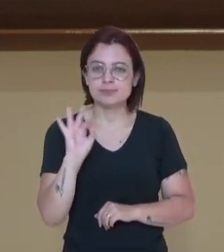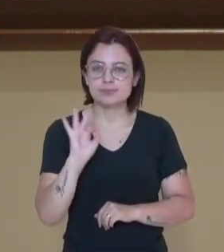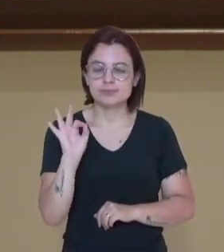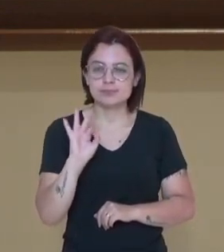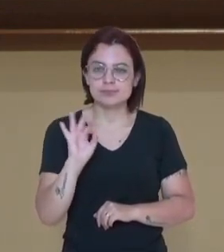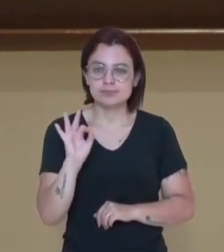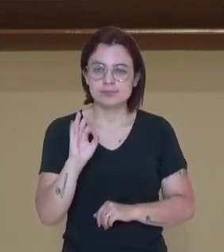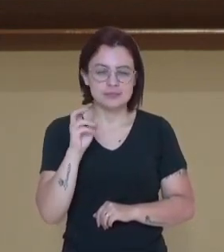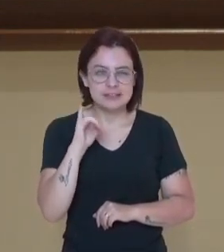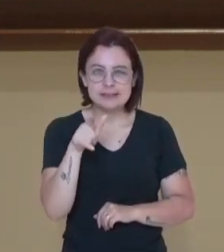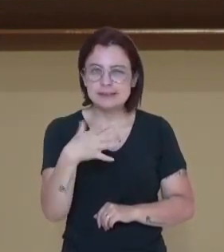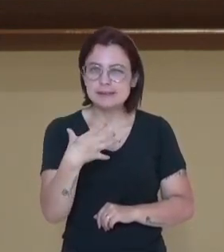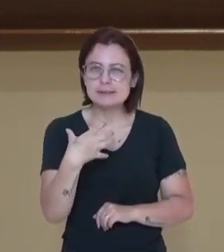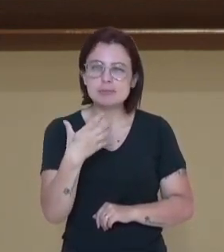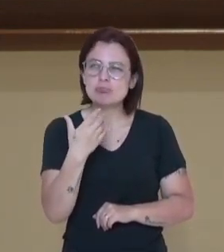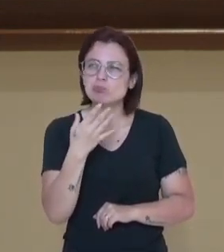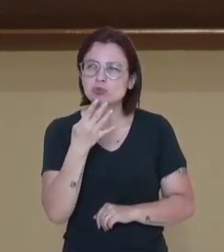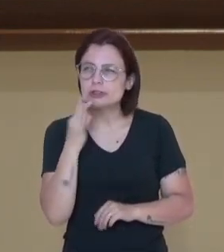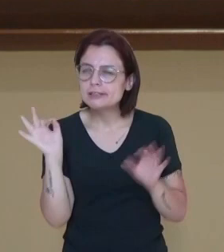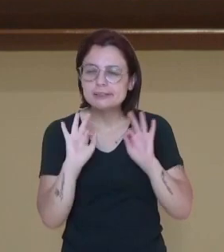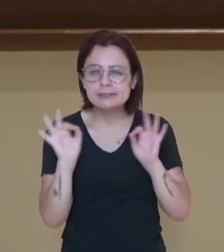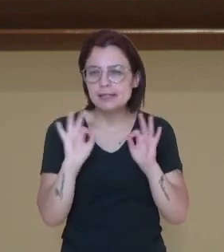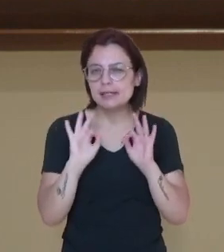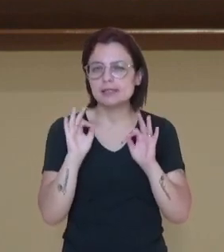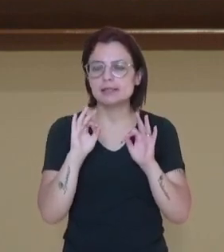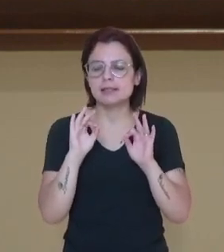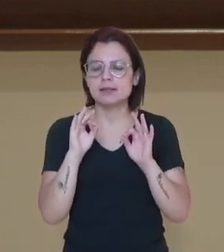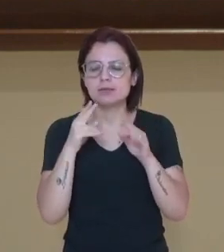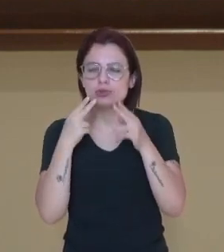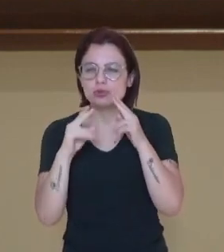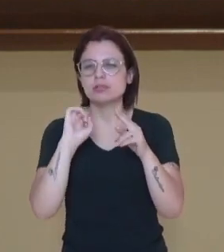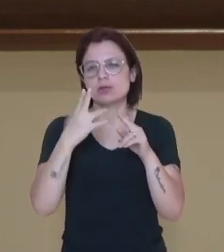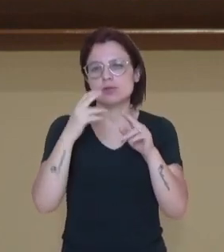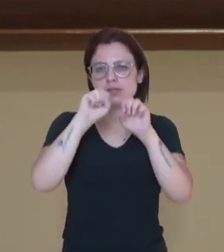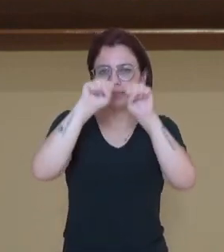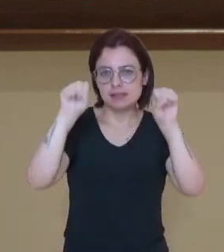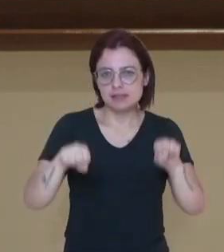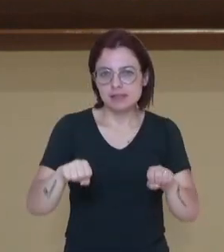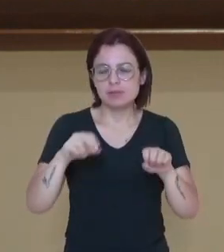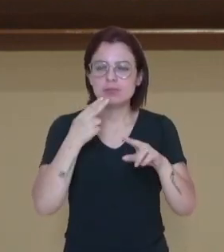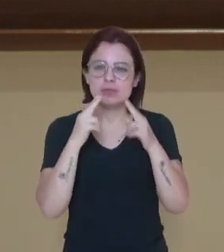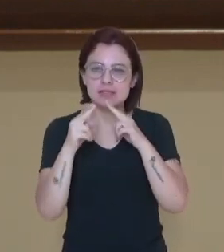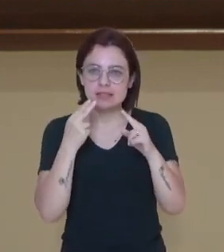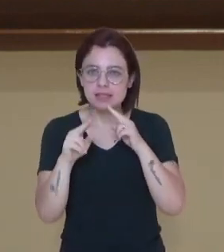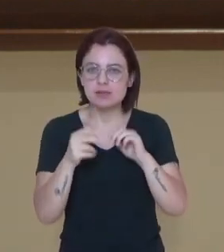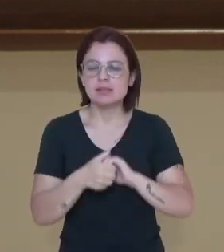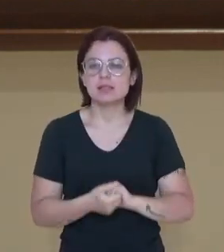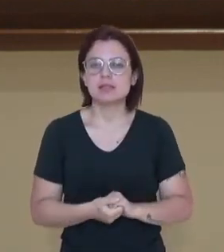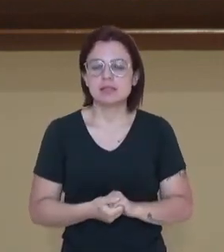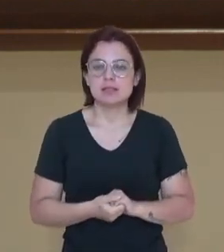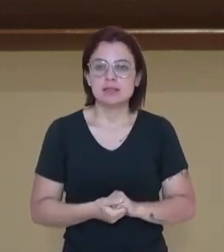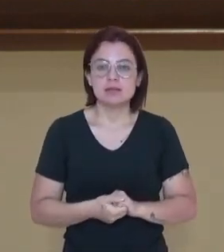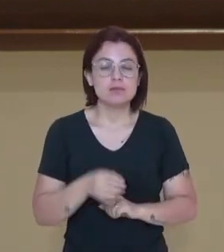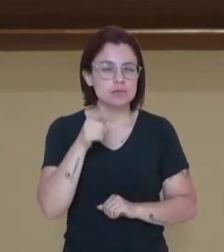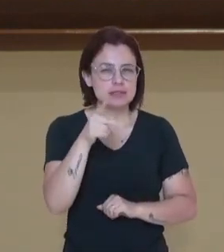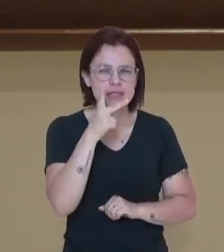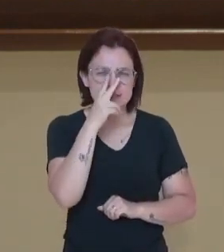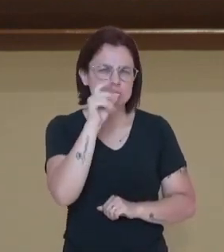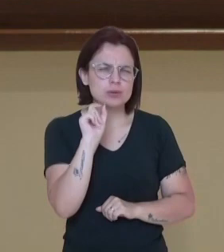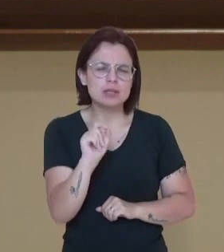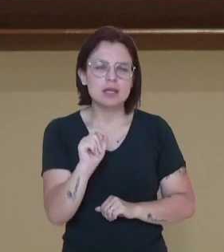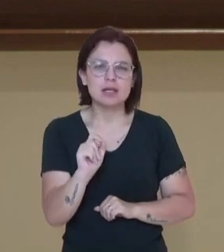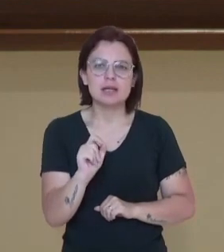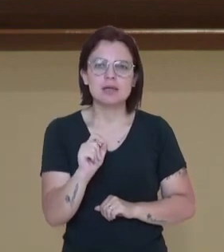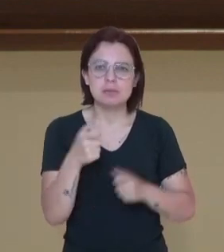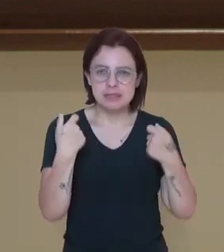se você não tem familiaridade com o sistema musical, não toca nenhum instrumento musical, você acha que é